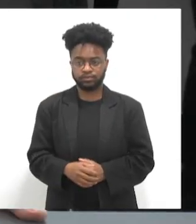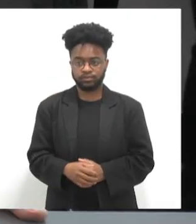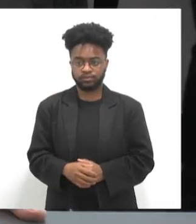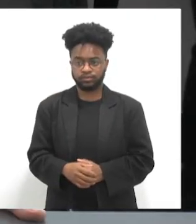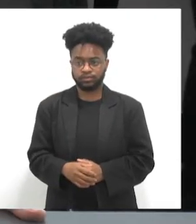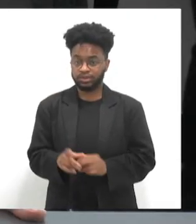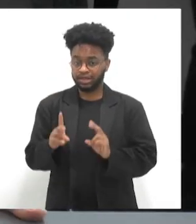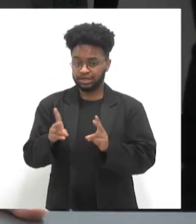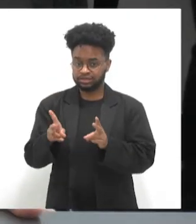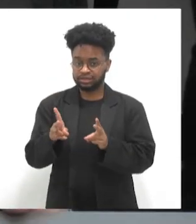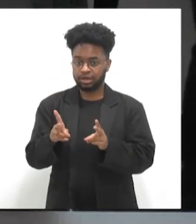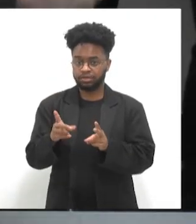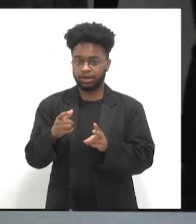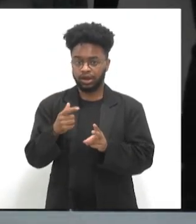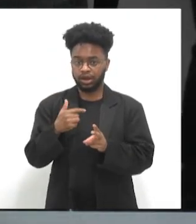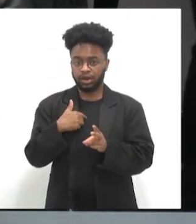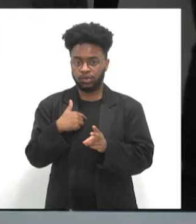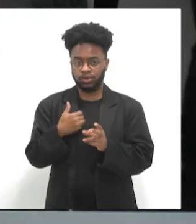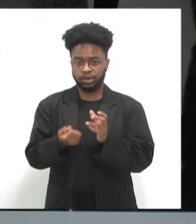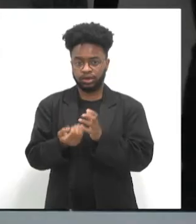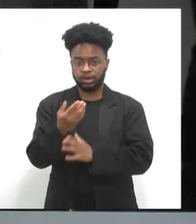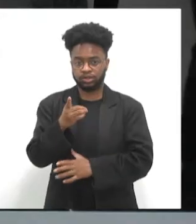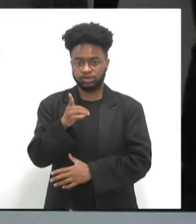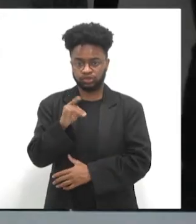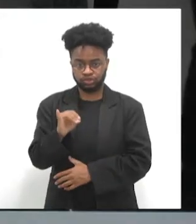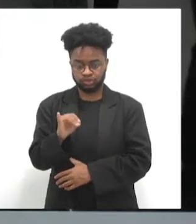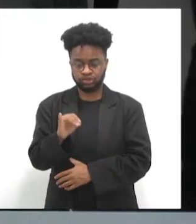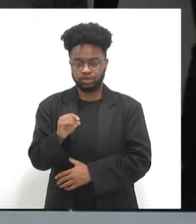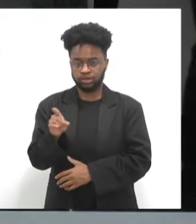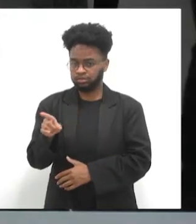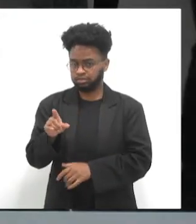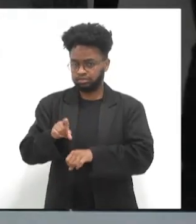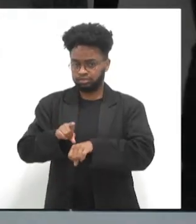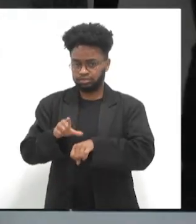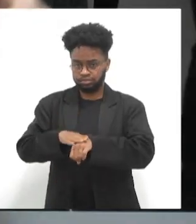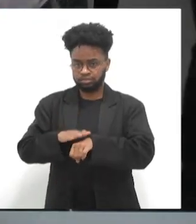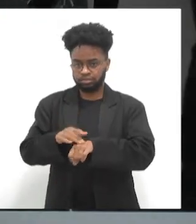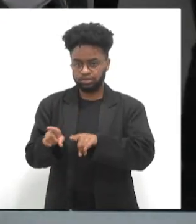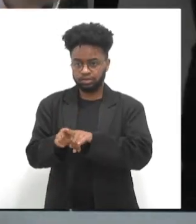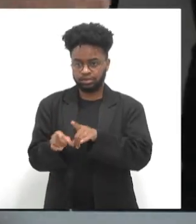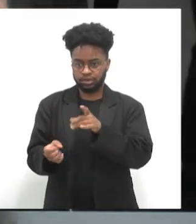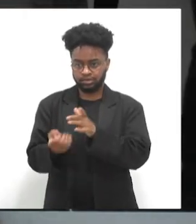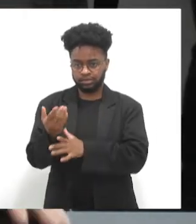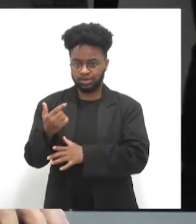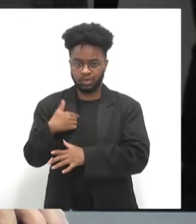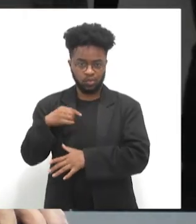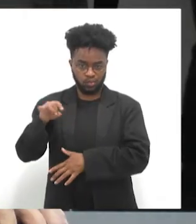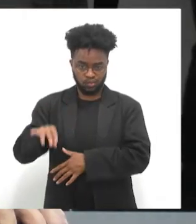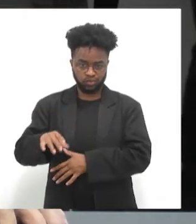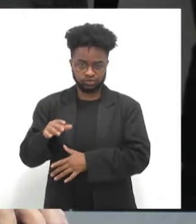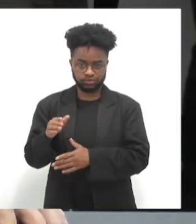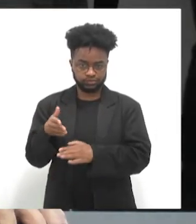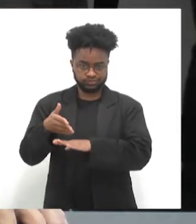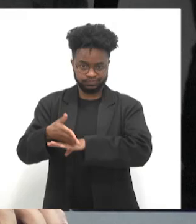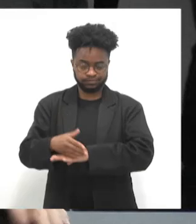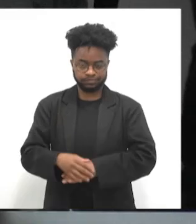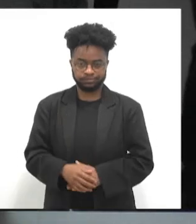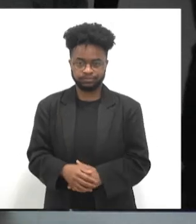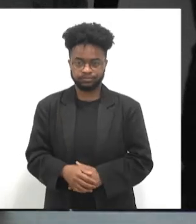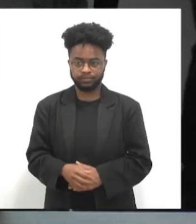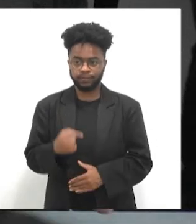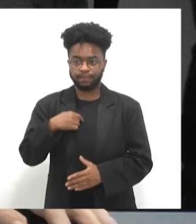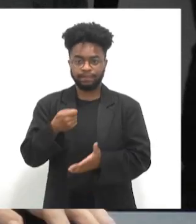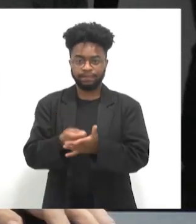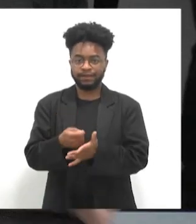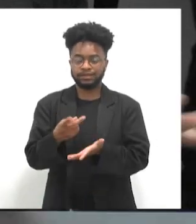sempre que eu entro com o MADI, inclusive quanto o projeto de Vossa Excelência, que foi o último que eu entrei, eu pago